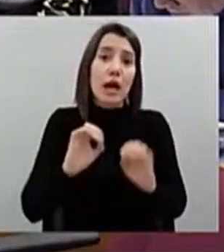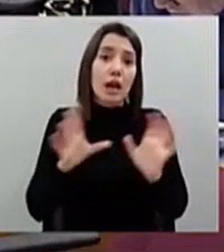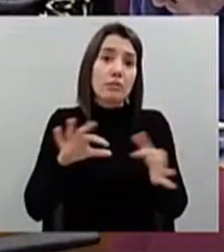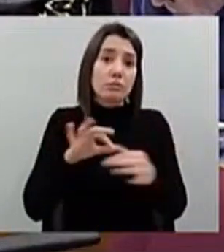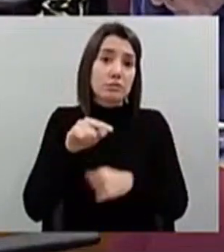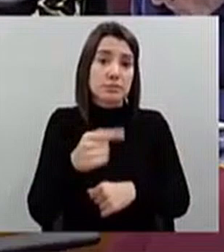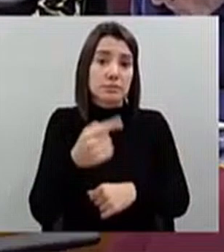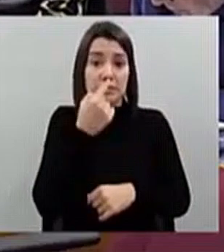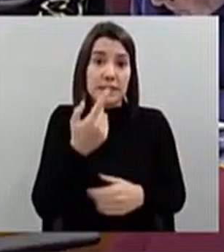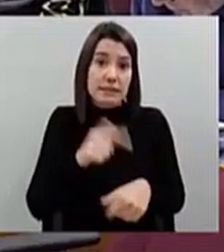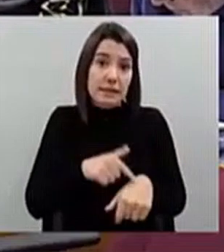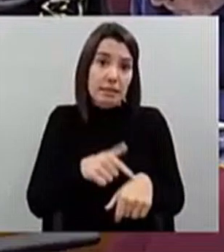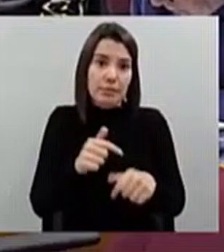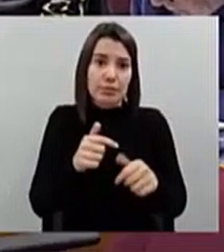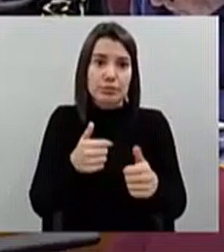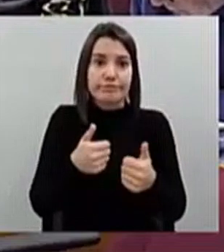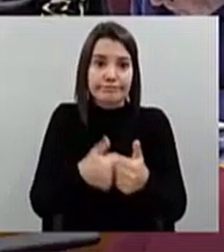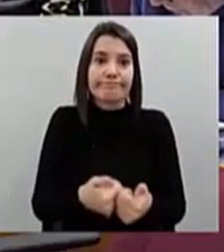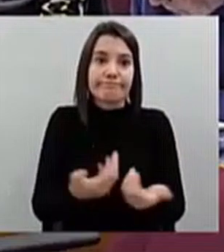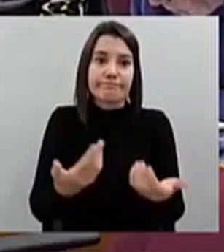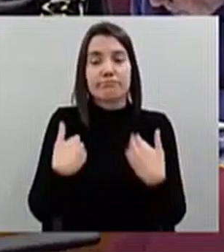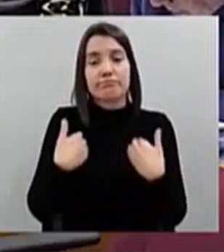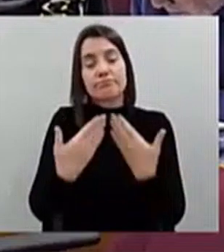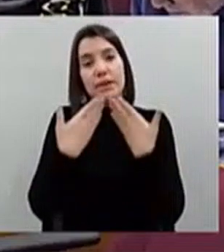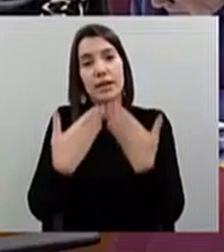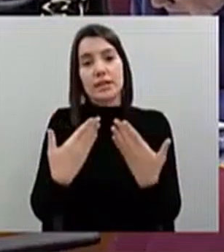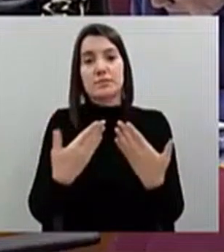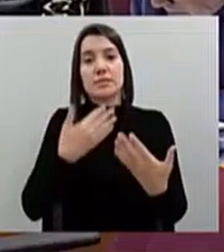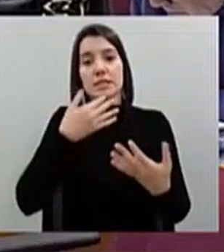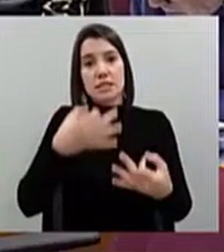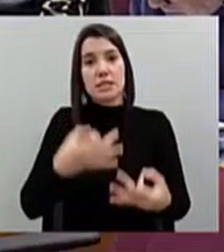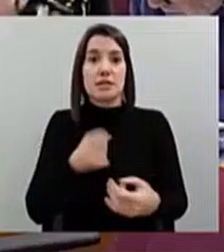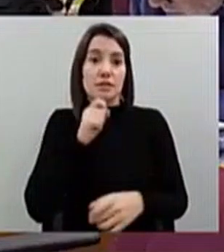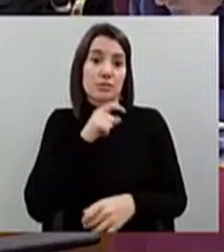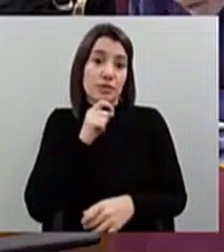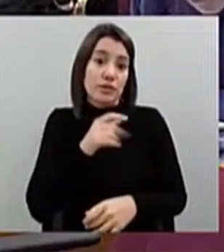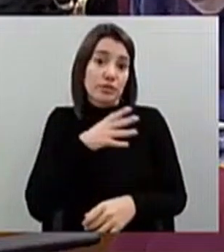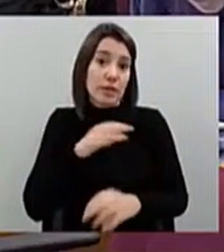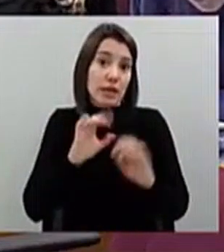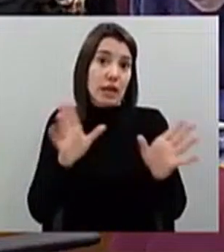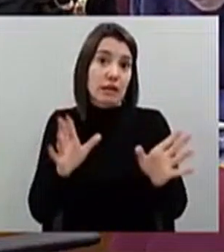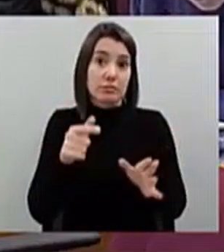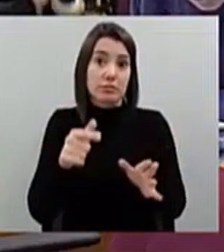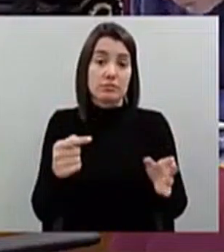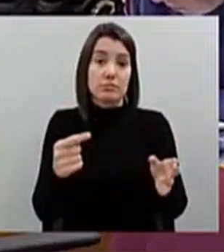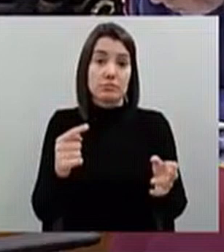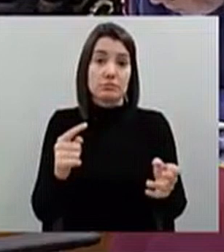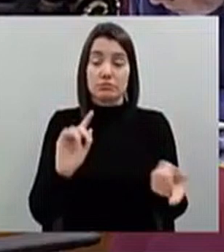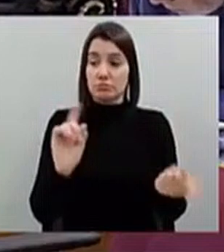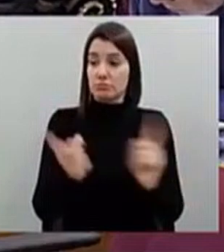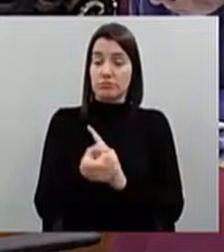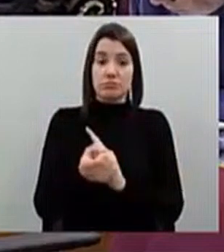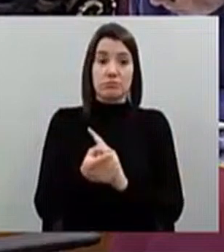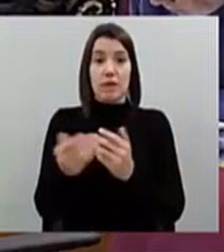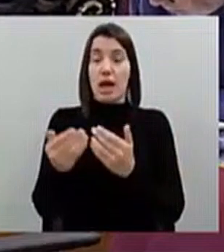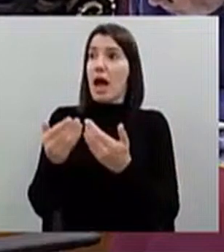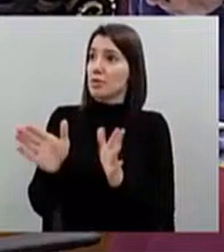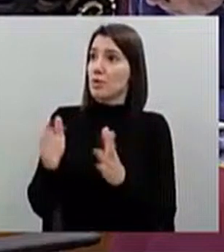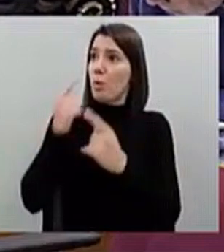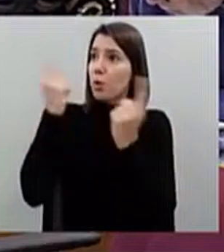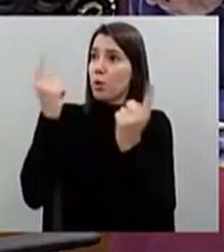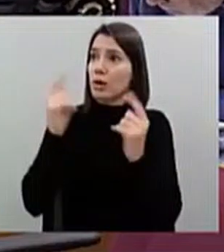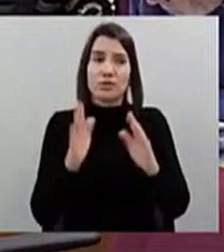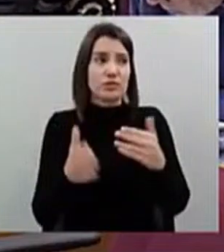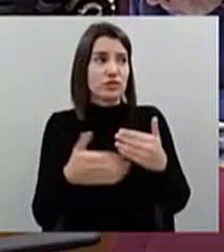útil, ficaremos muito agradecidos, na certeza de que poderão esclarecer este paradoxo que é ter uma casa aberta ao público, fechada ao